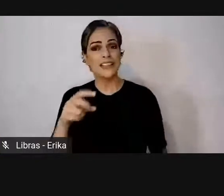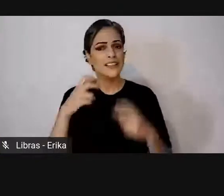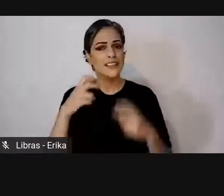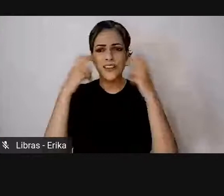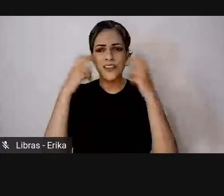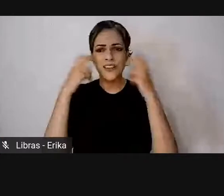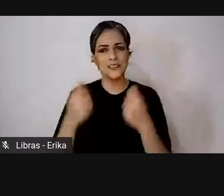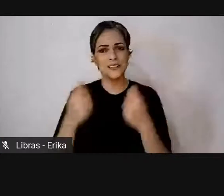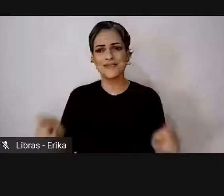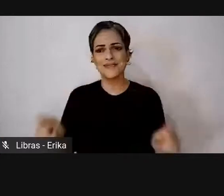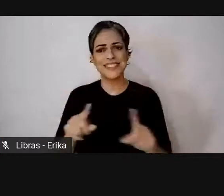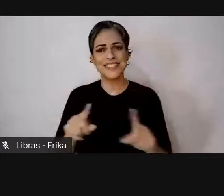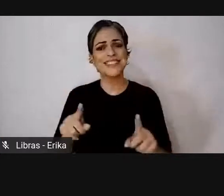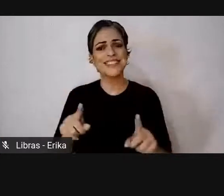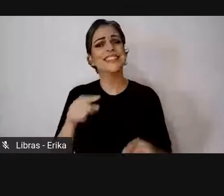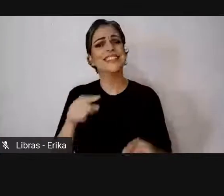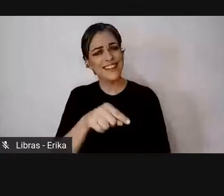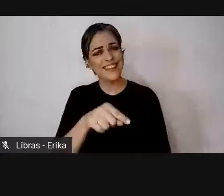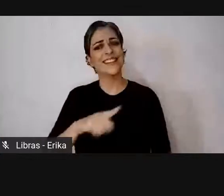lá